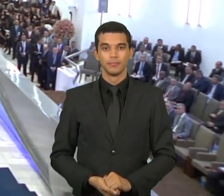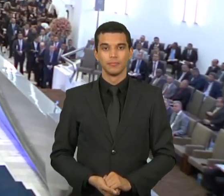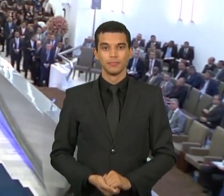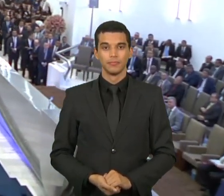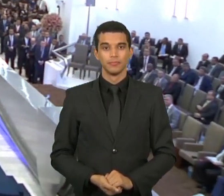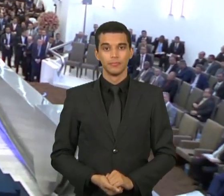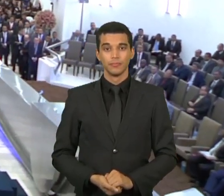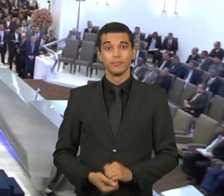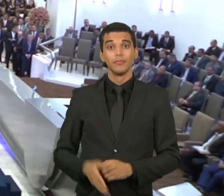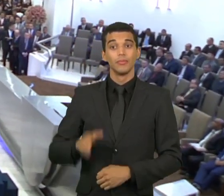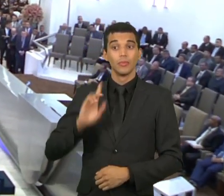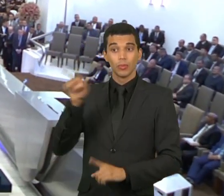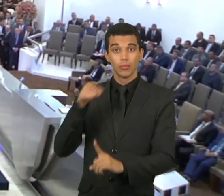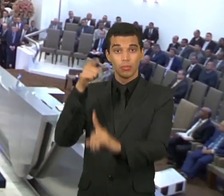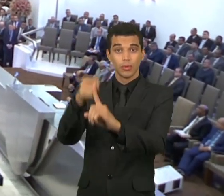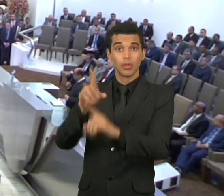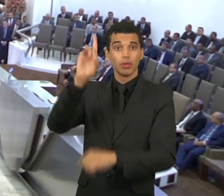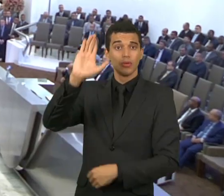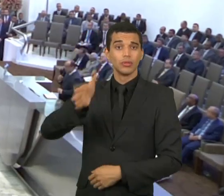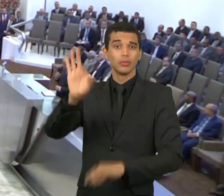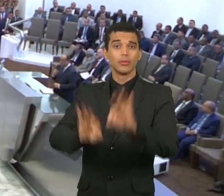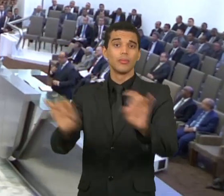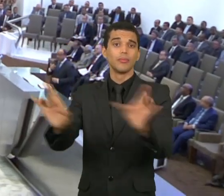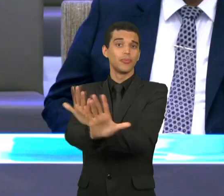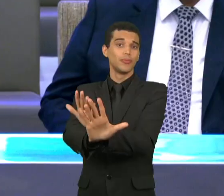Ele já está pronto.